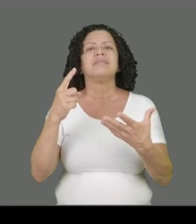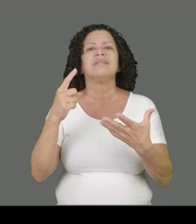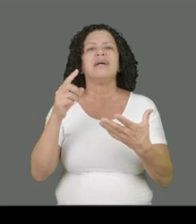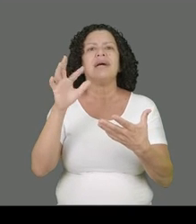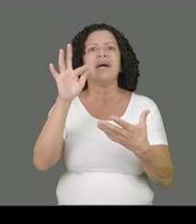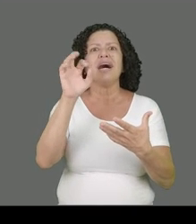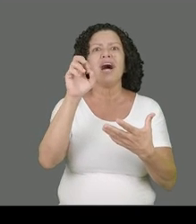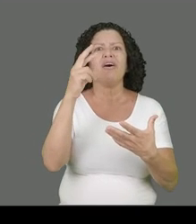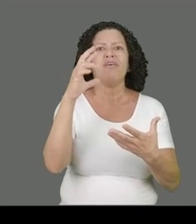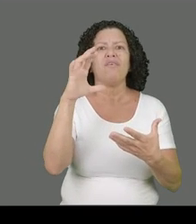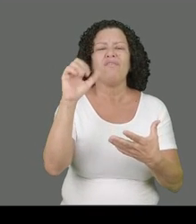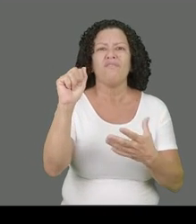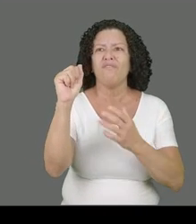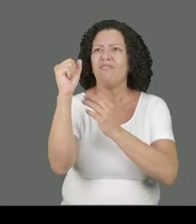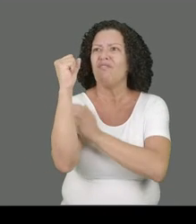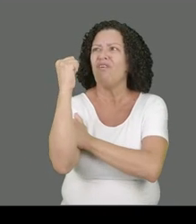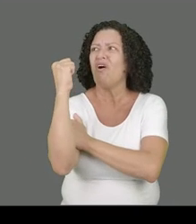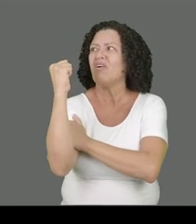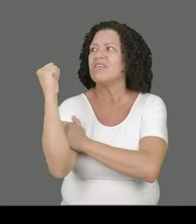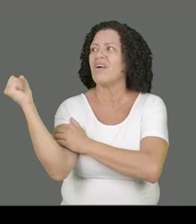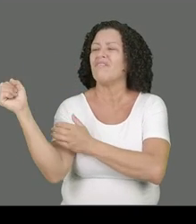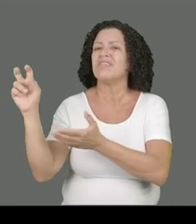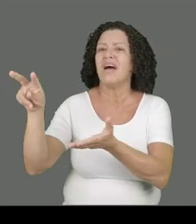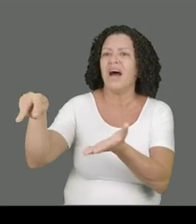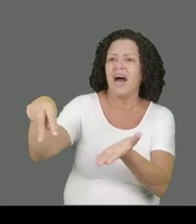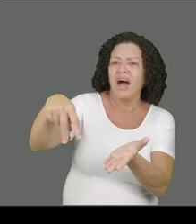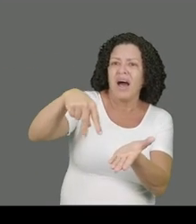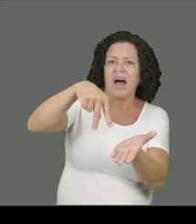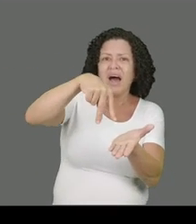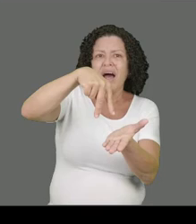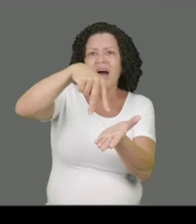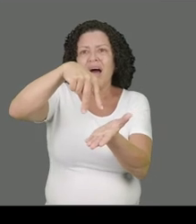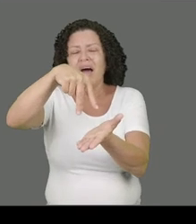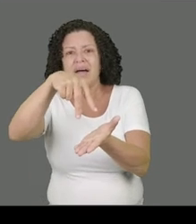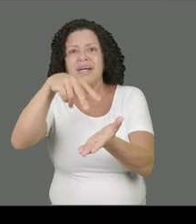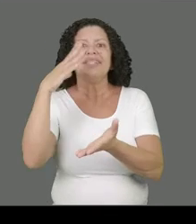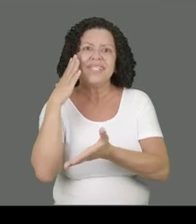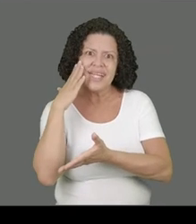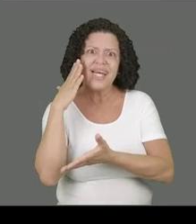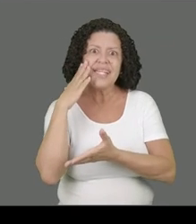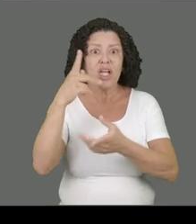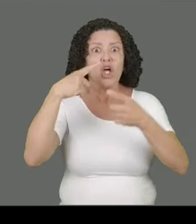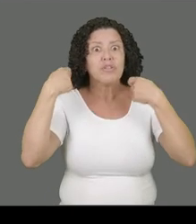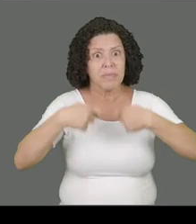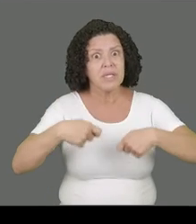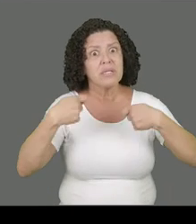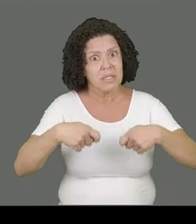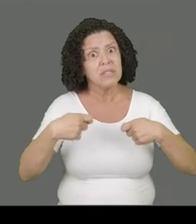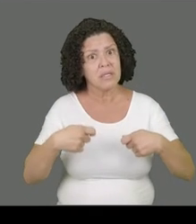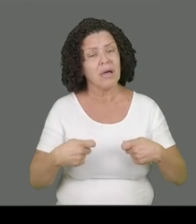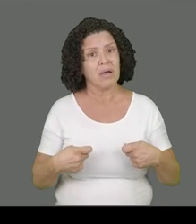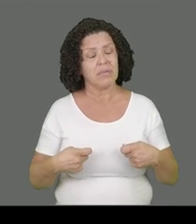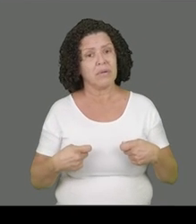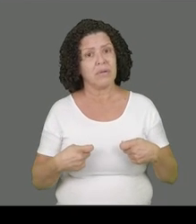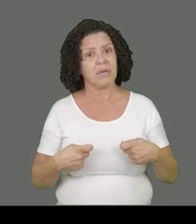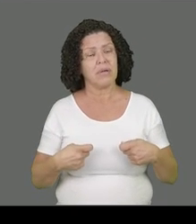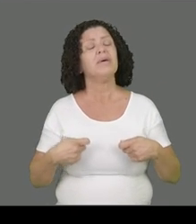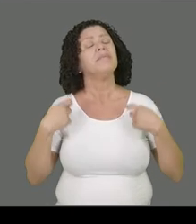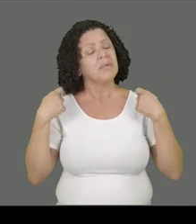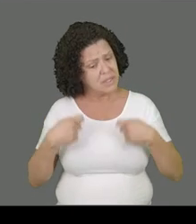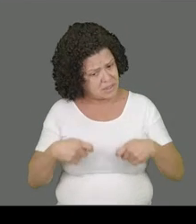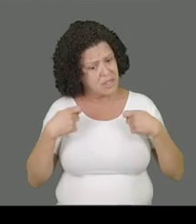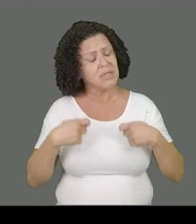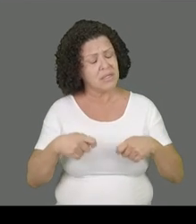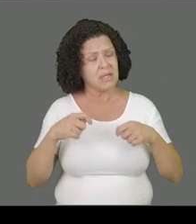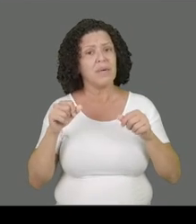força venha nos fazer levitar do estado em que nós estamos. Nós